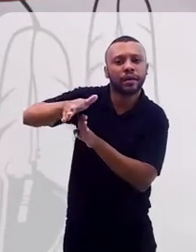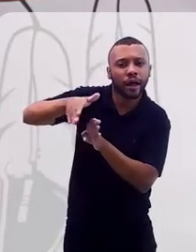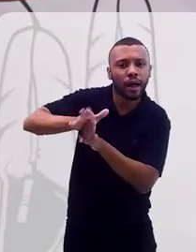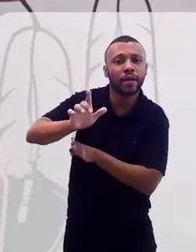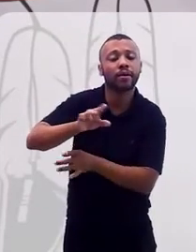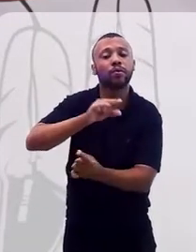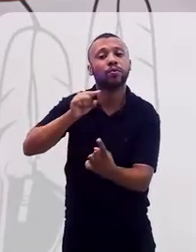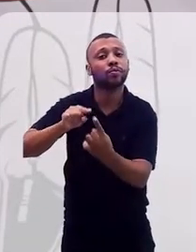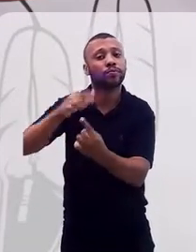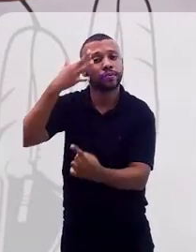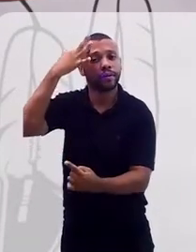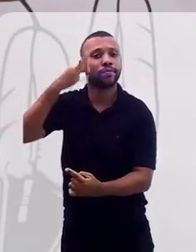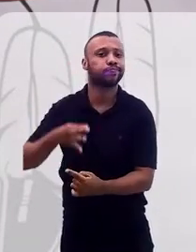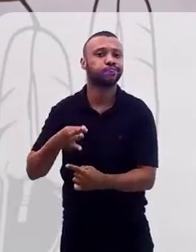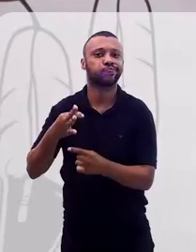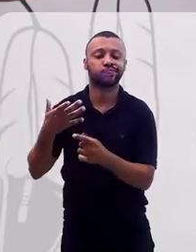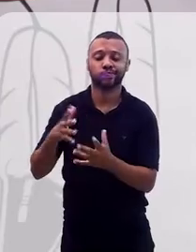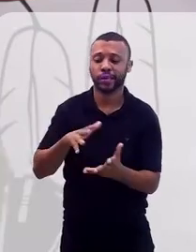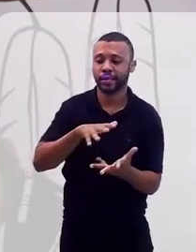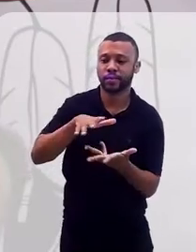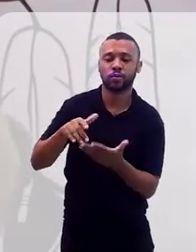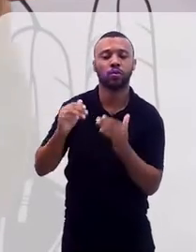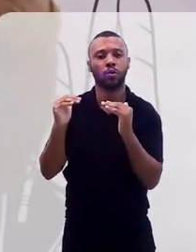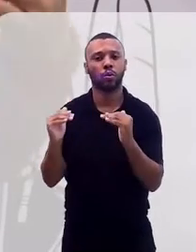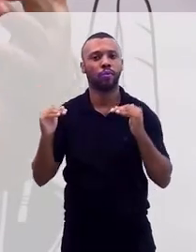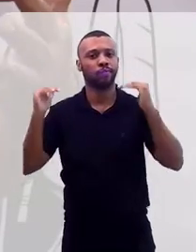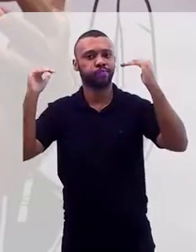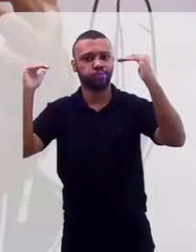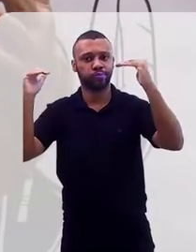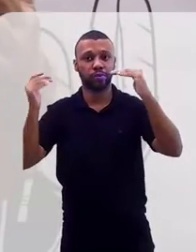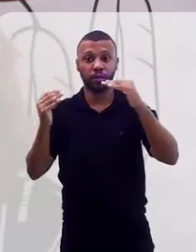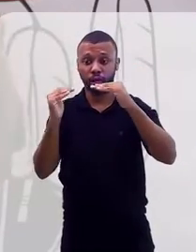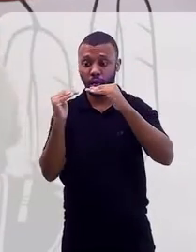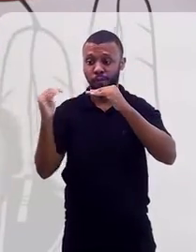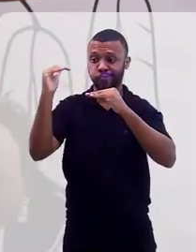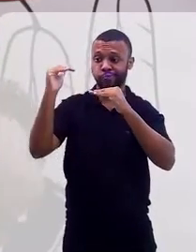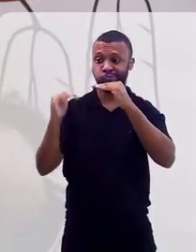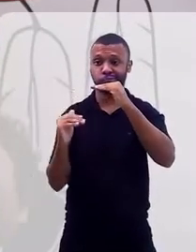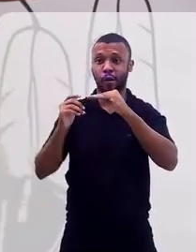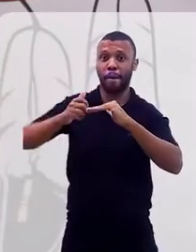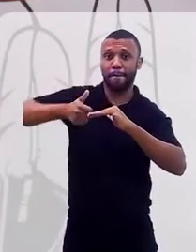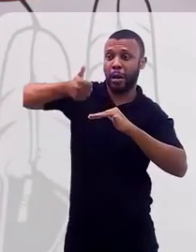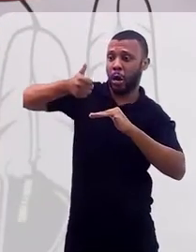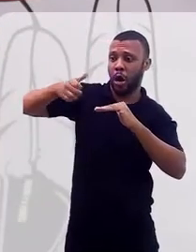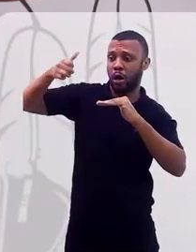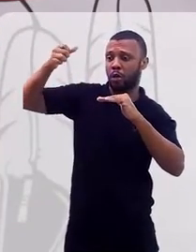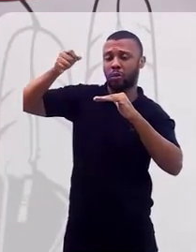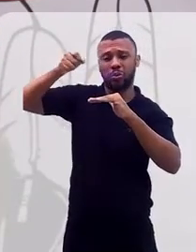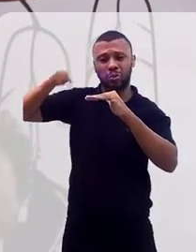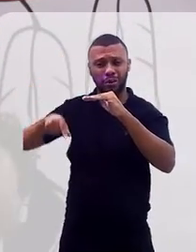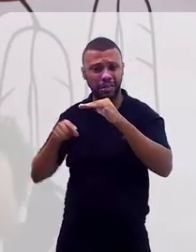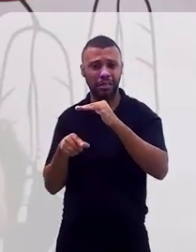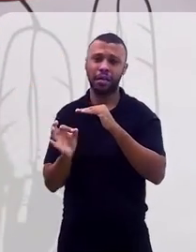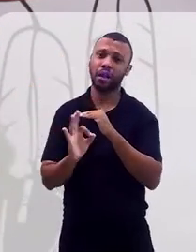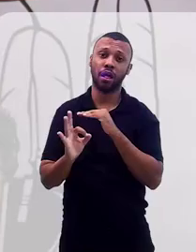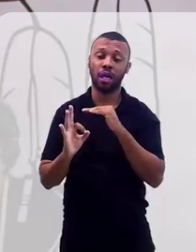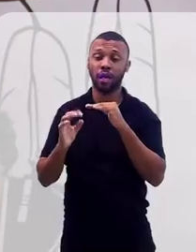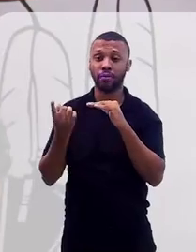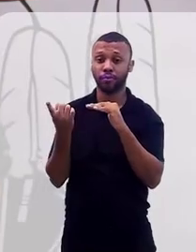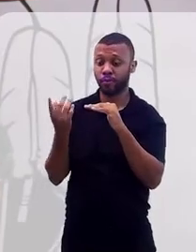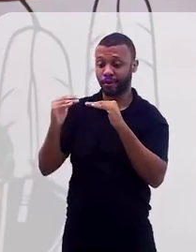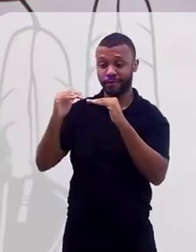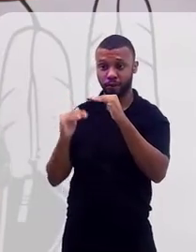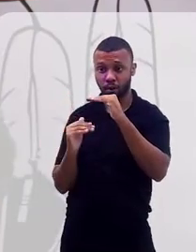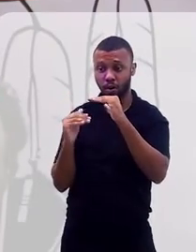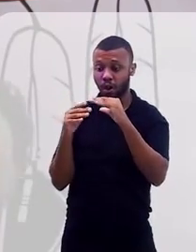guiada para ter um entendimento para esse mundo superior superior e inferior não tem nada a ver um é melhor que o outro mas o inferior